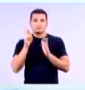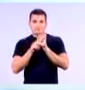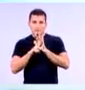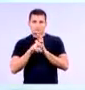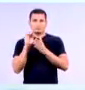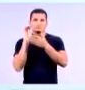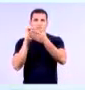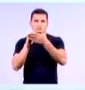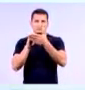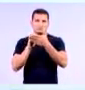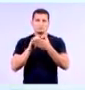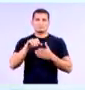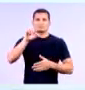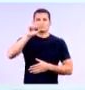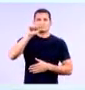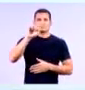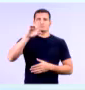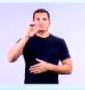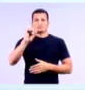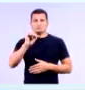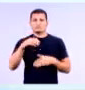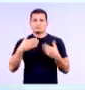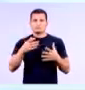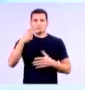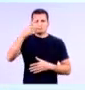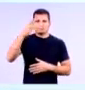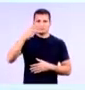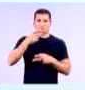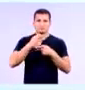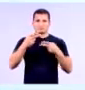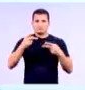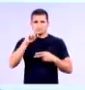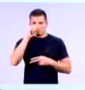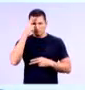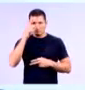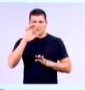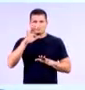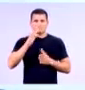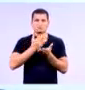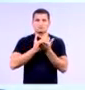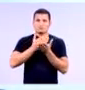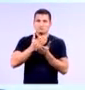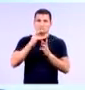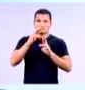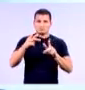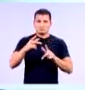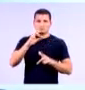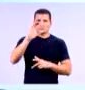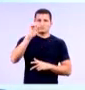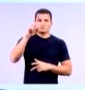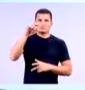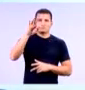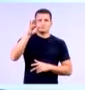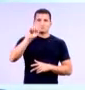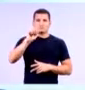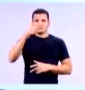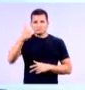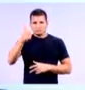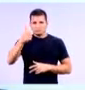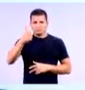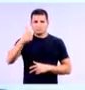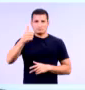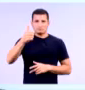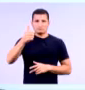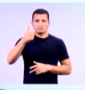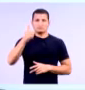parâmetro. Quer dizer, eu criei dois objetos, conta 1 e conta 2, mas com estados iniciais diferentes. O conta 1, estado padrão,